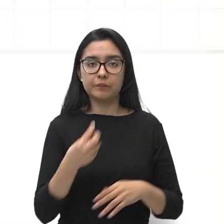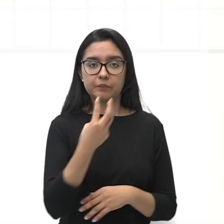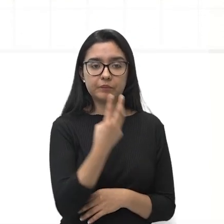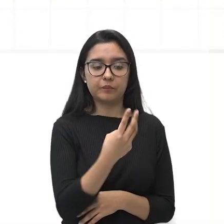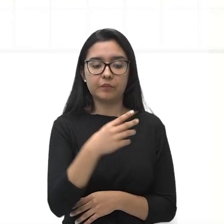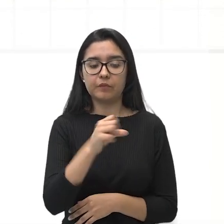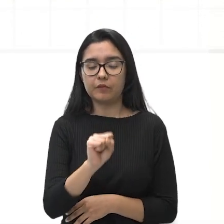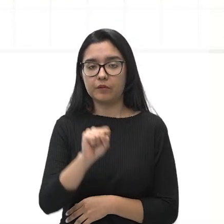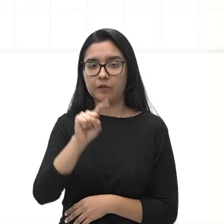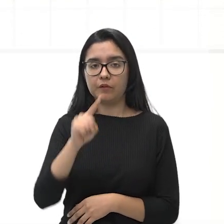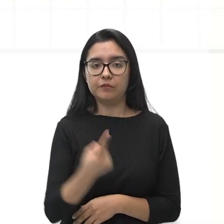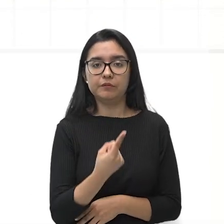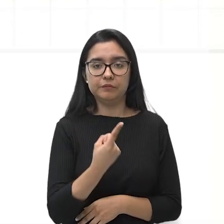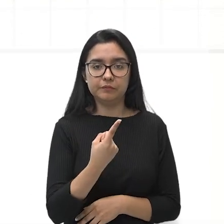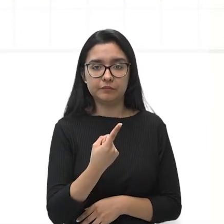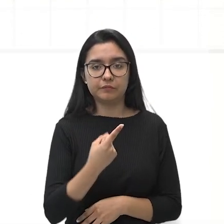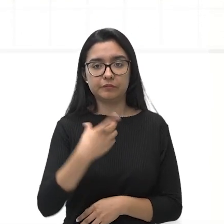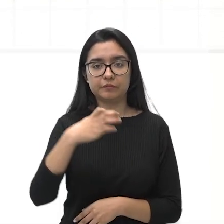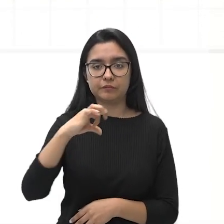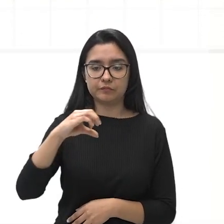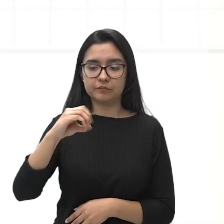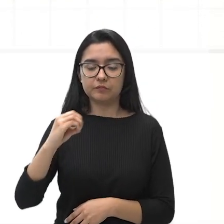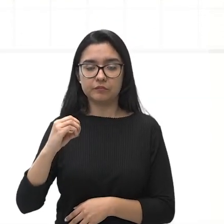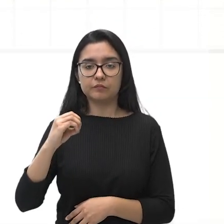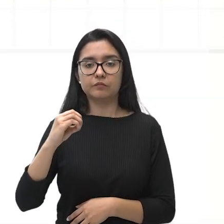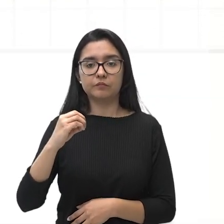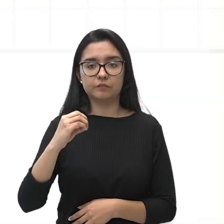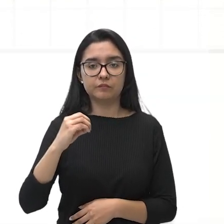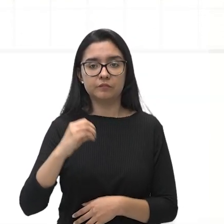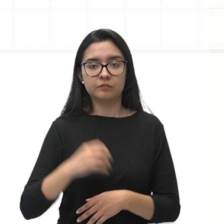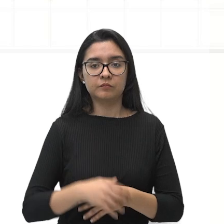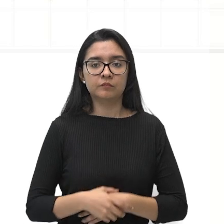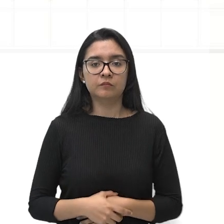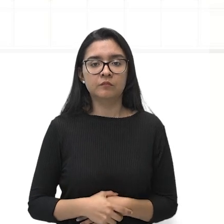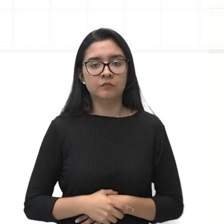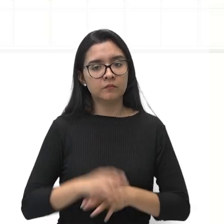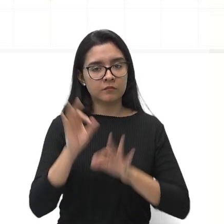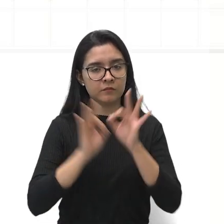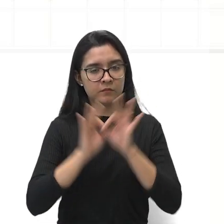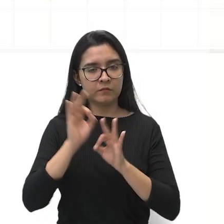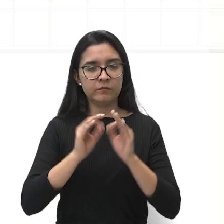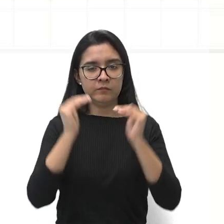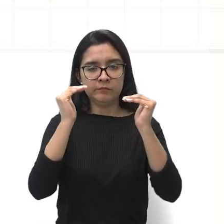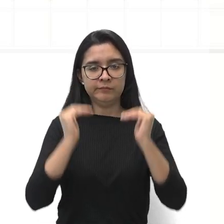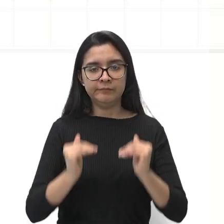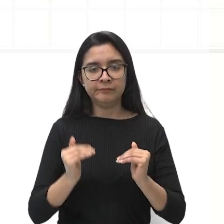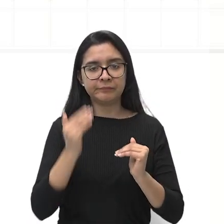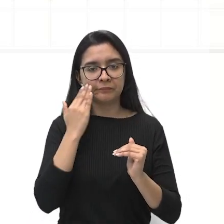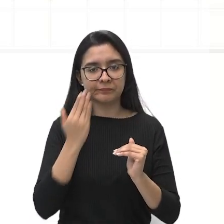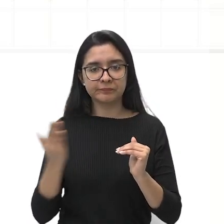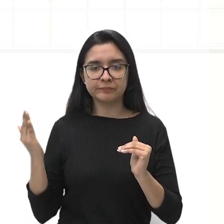38,90, certo? Então vamos colocar aqui,